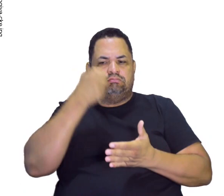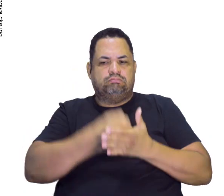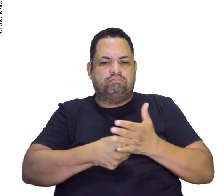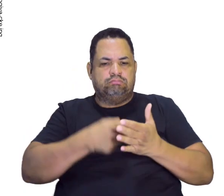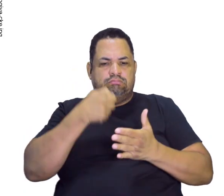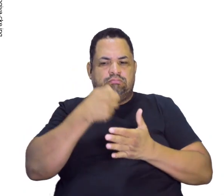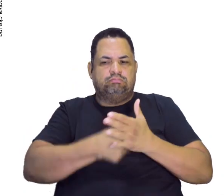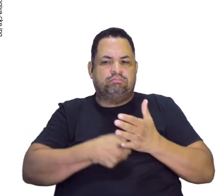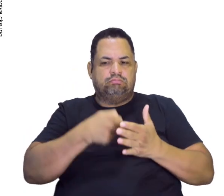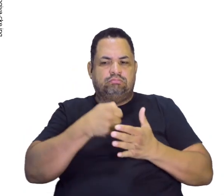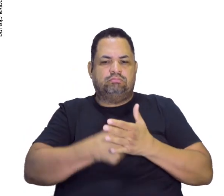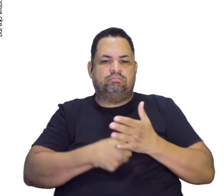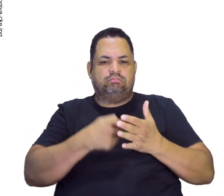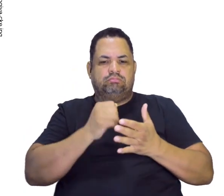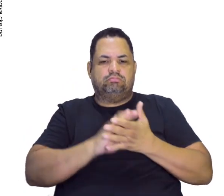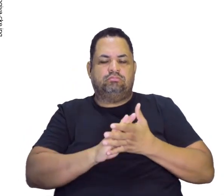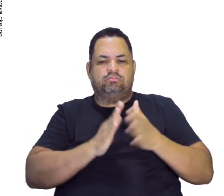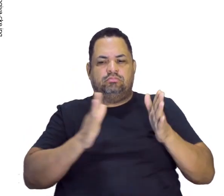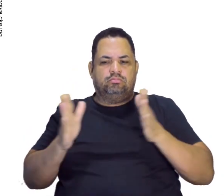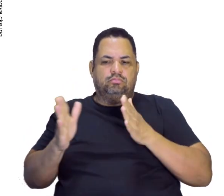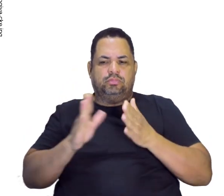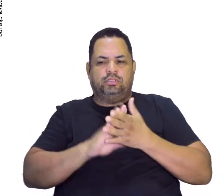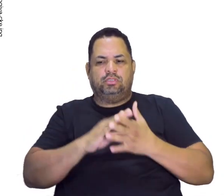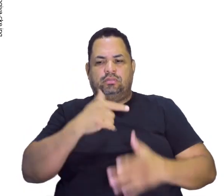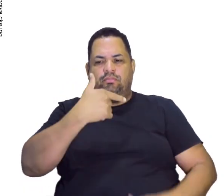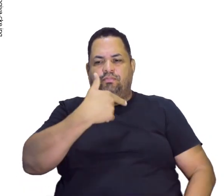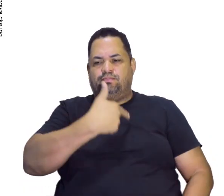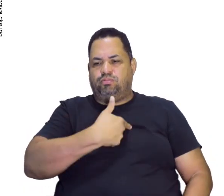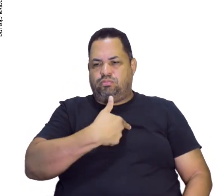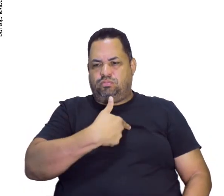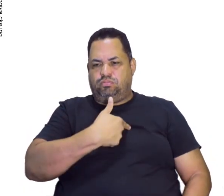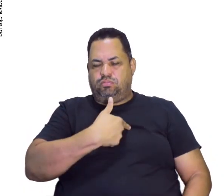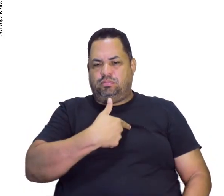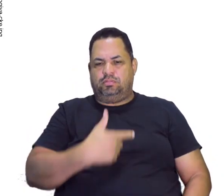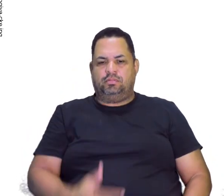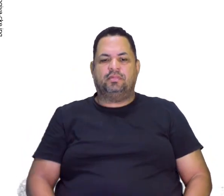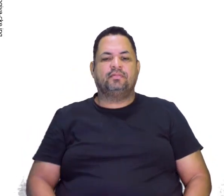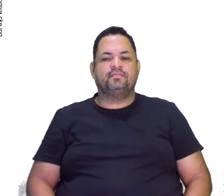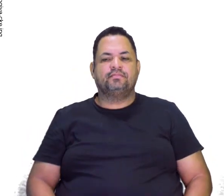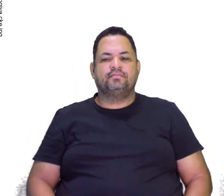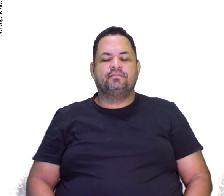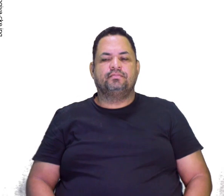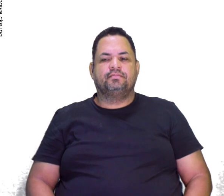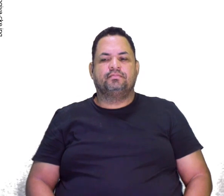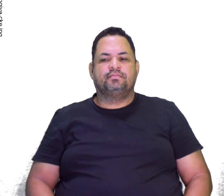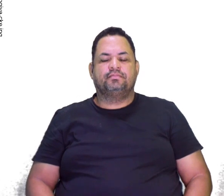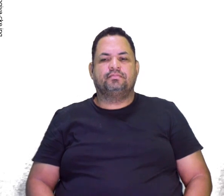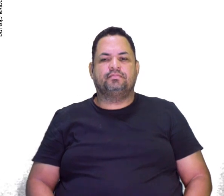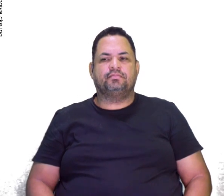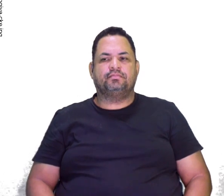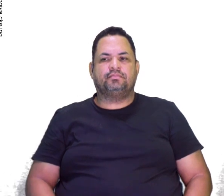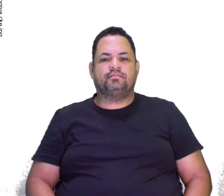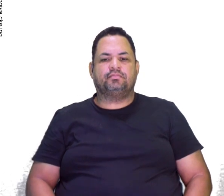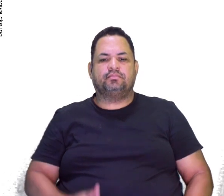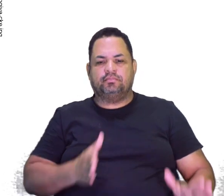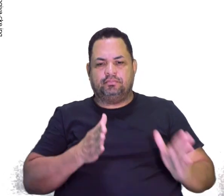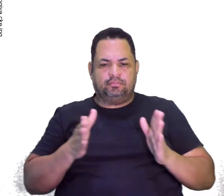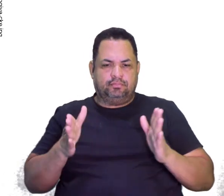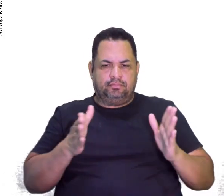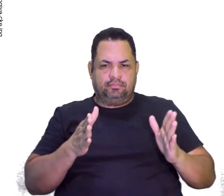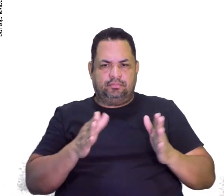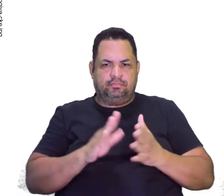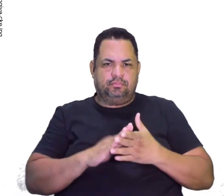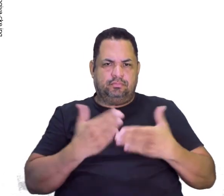expressão da era Vargas o presidente Getúlio Vargas no tempo que ele foi presidente então nessa era